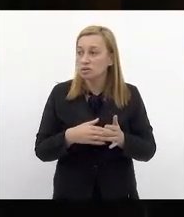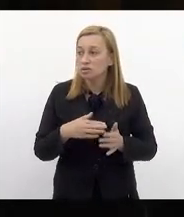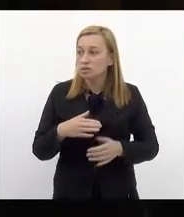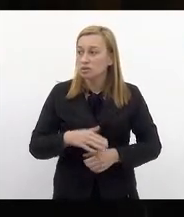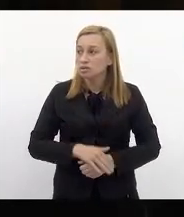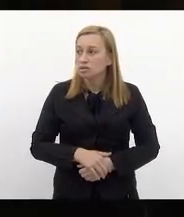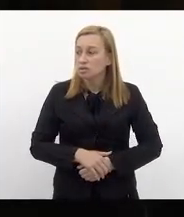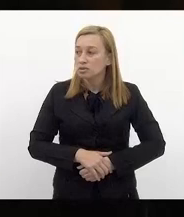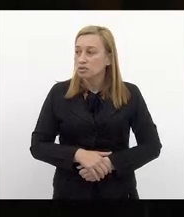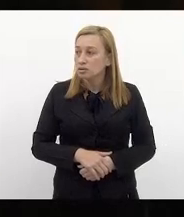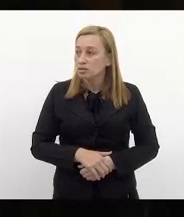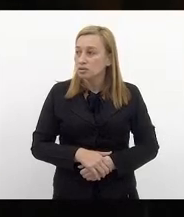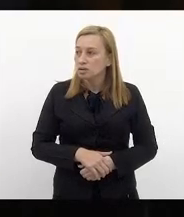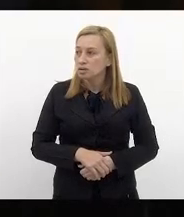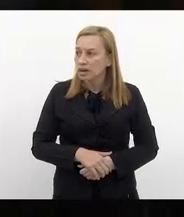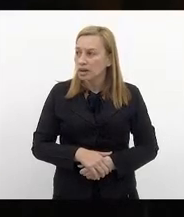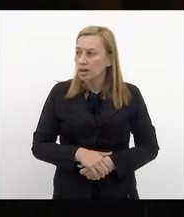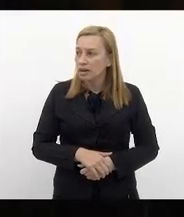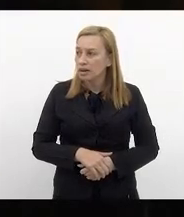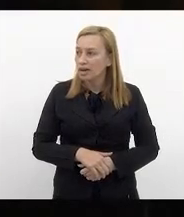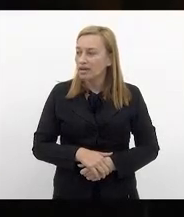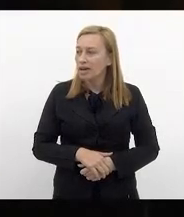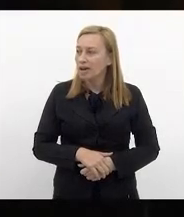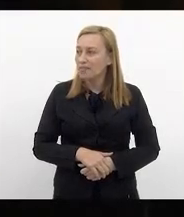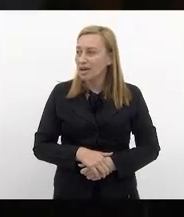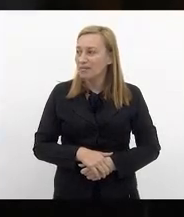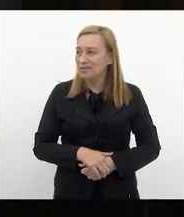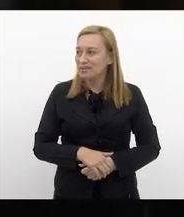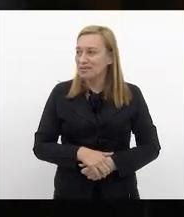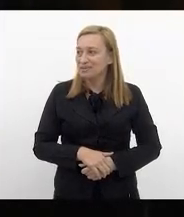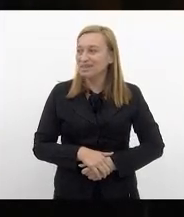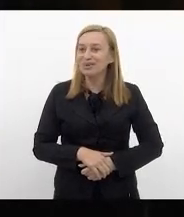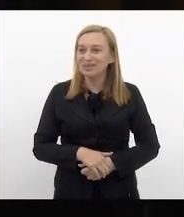lúcidas, conscientes,